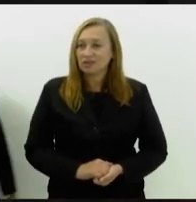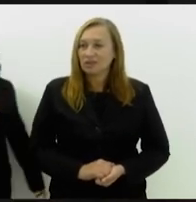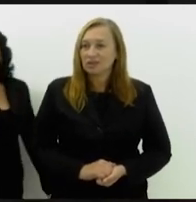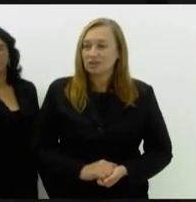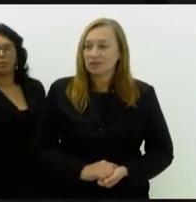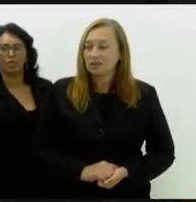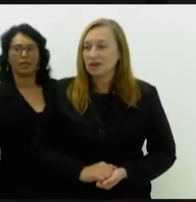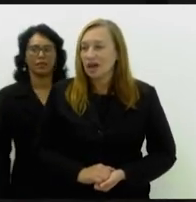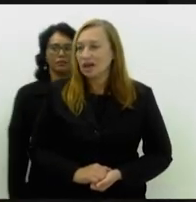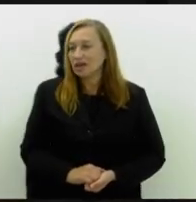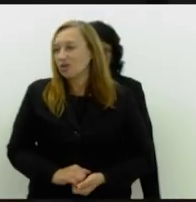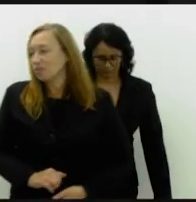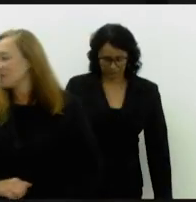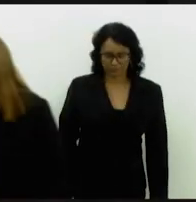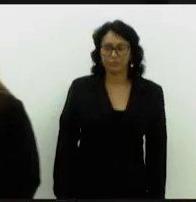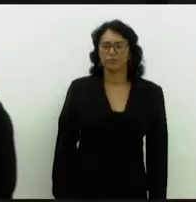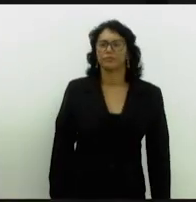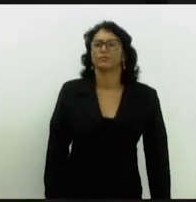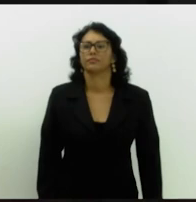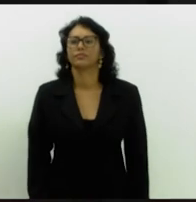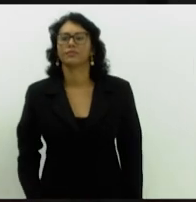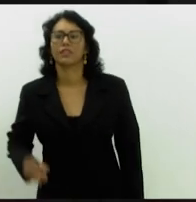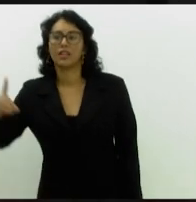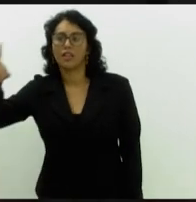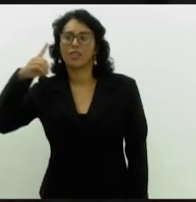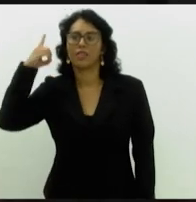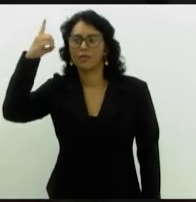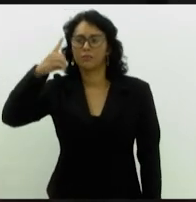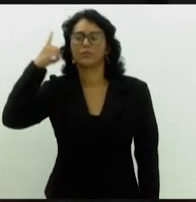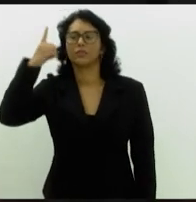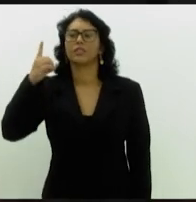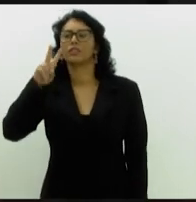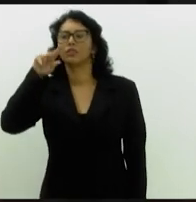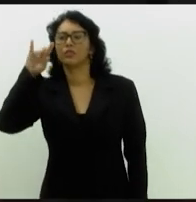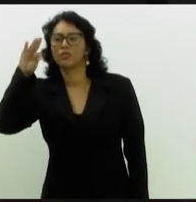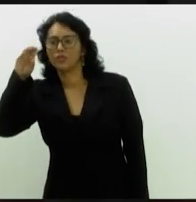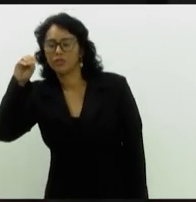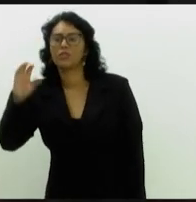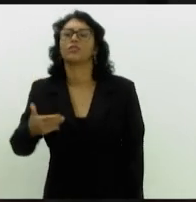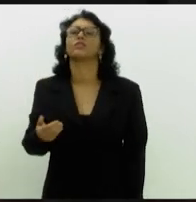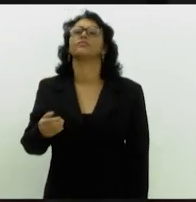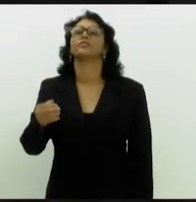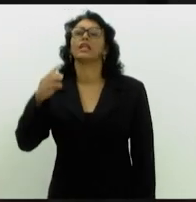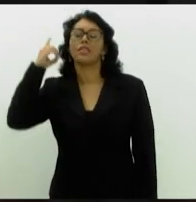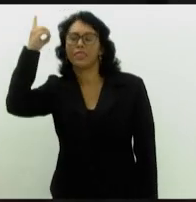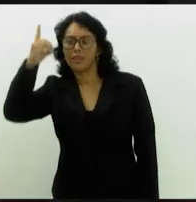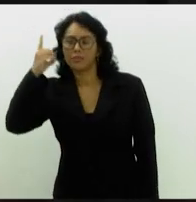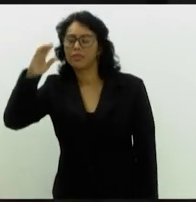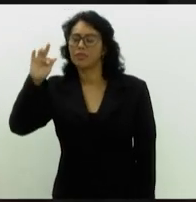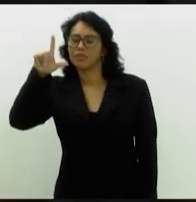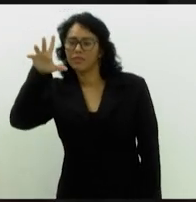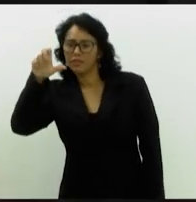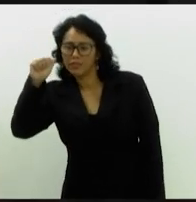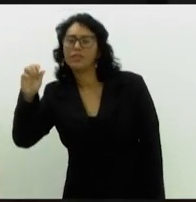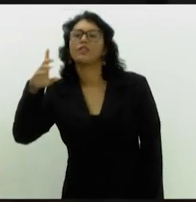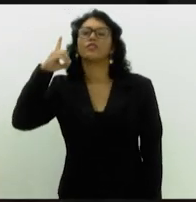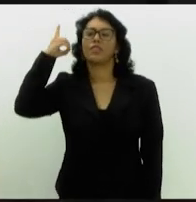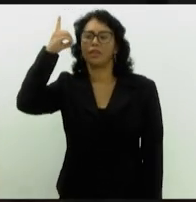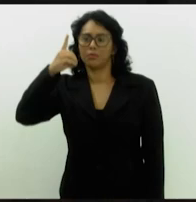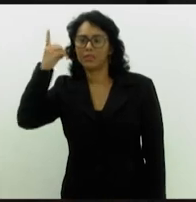vor Júnior Deputado Flávio serafine Deputado Jari